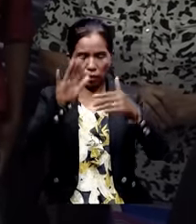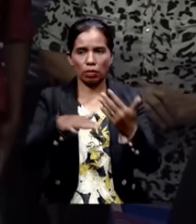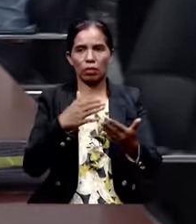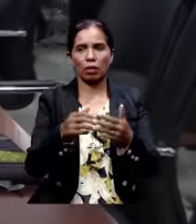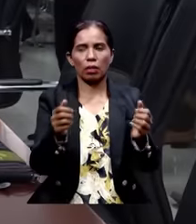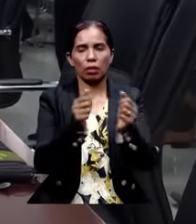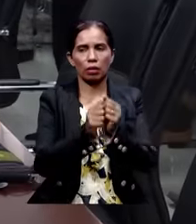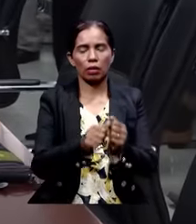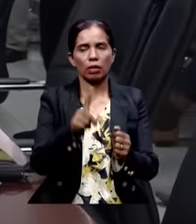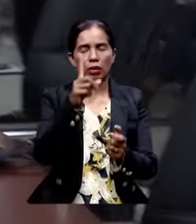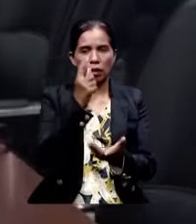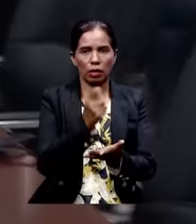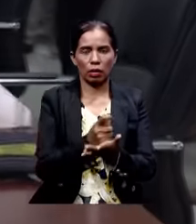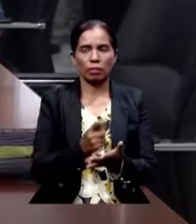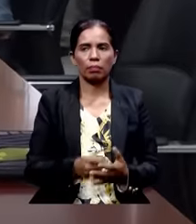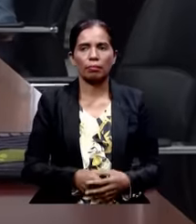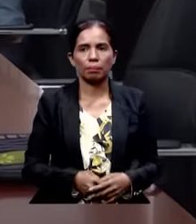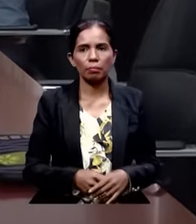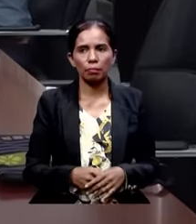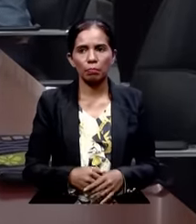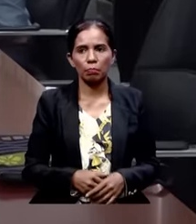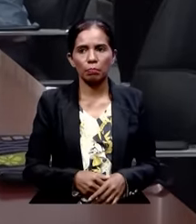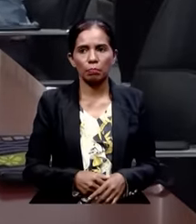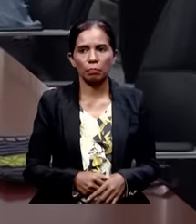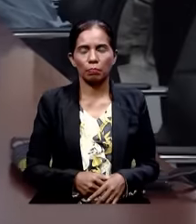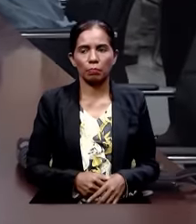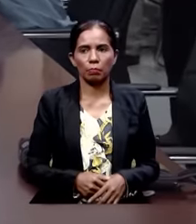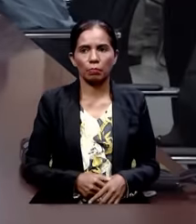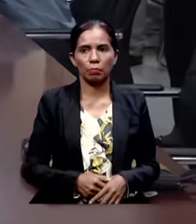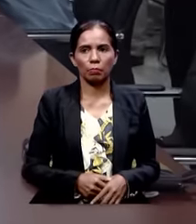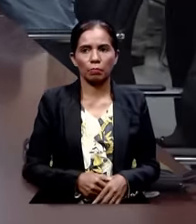Hamutuk Rihunidaresin. Emerenciana Martins, Lamberto da Silva, GMN.